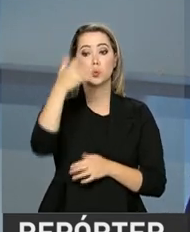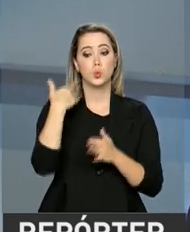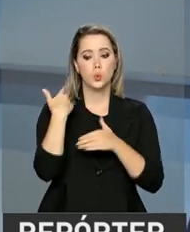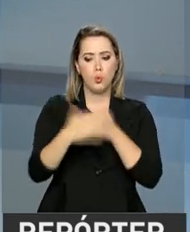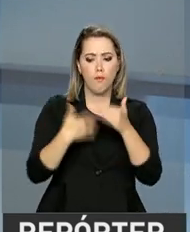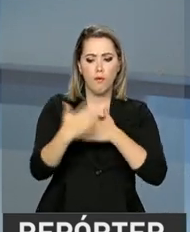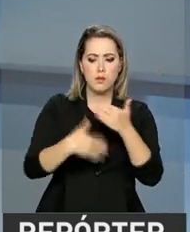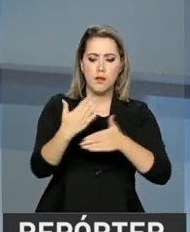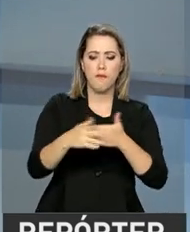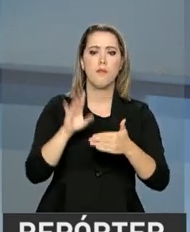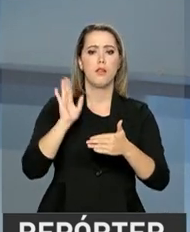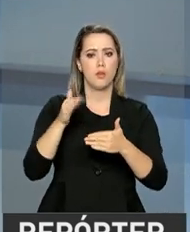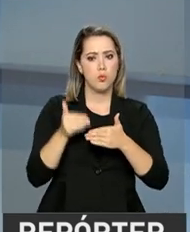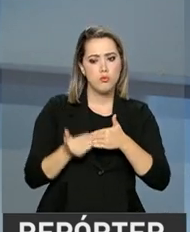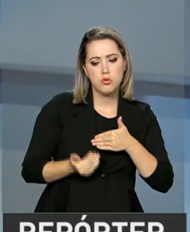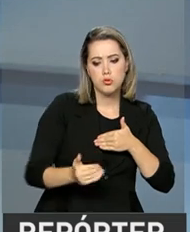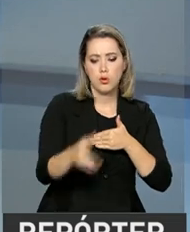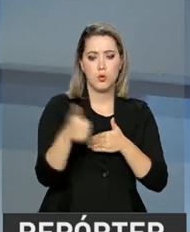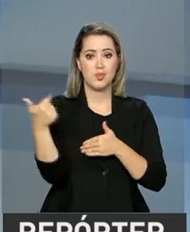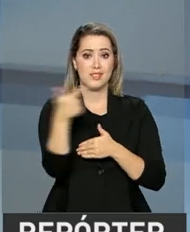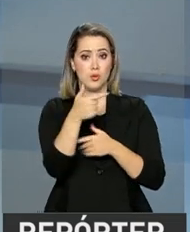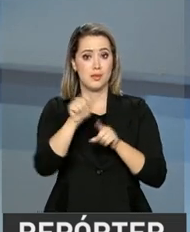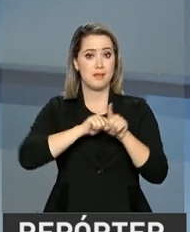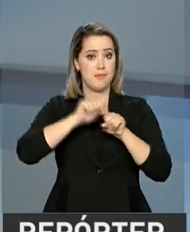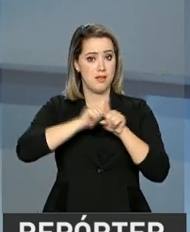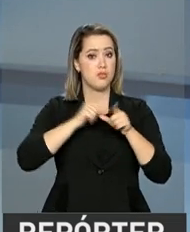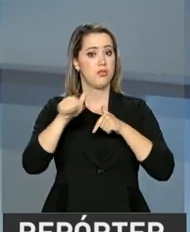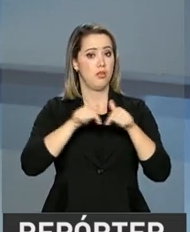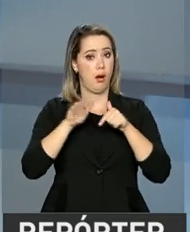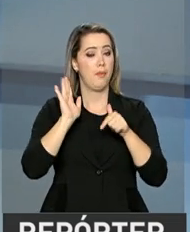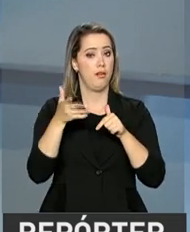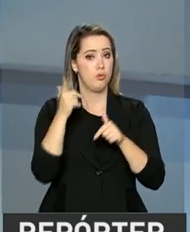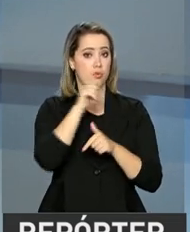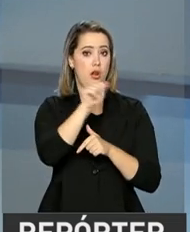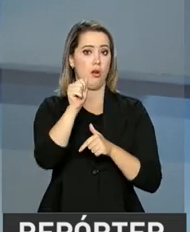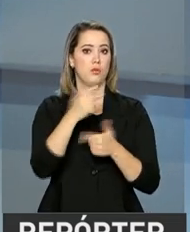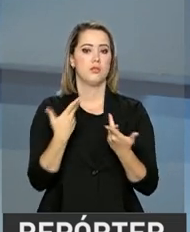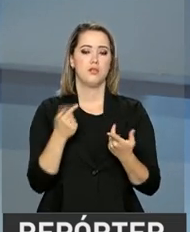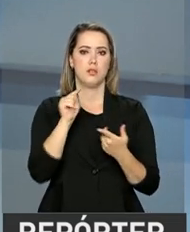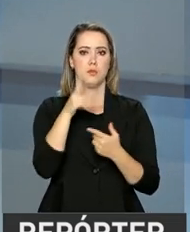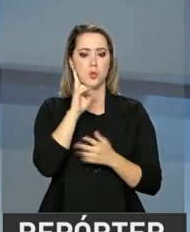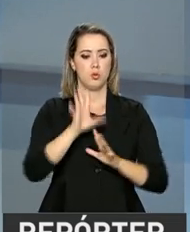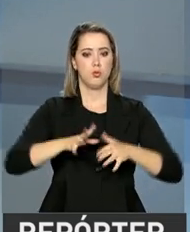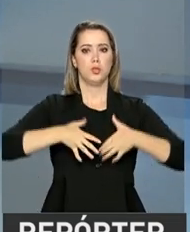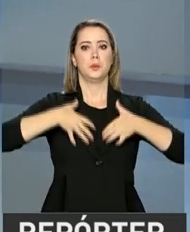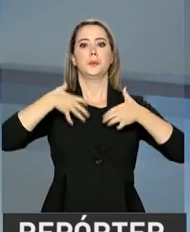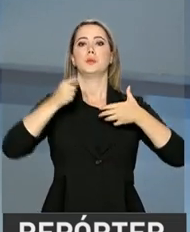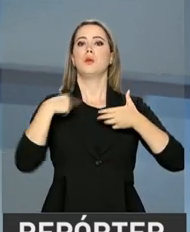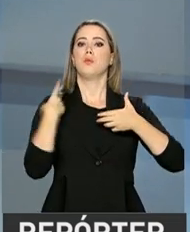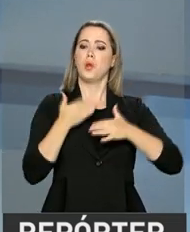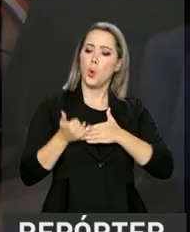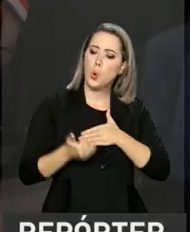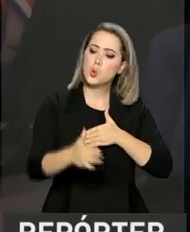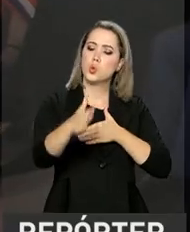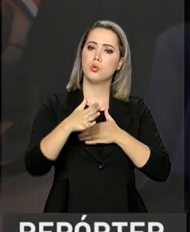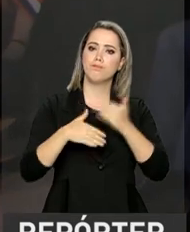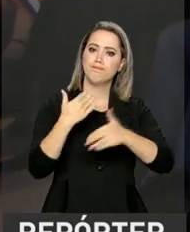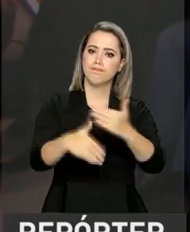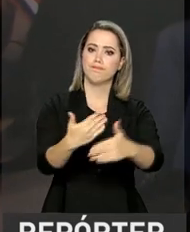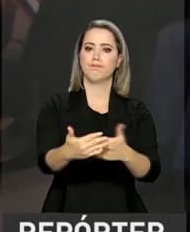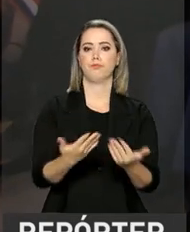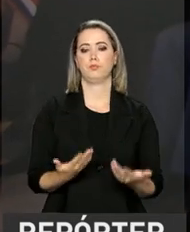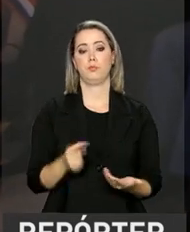avanços que nós já fizemos nesses últimos 12 meses e nos encher de energia para continuar